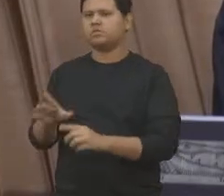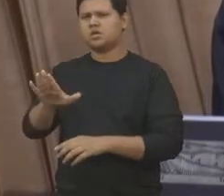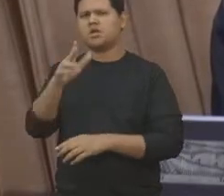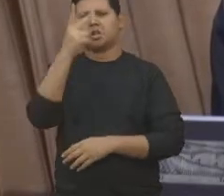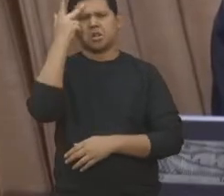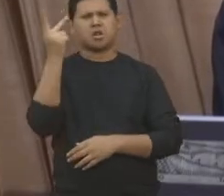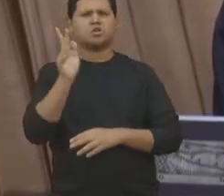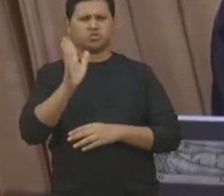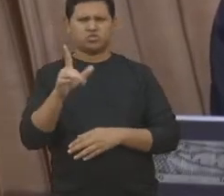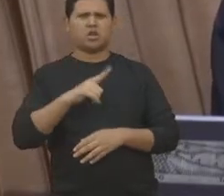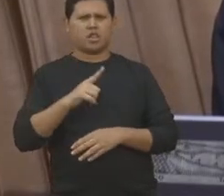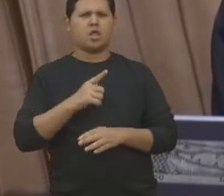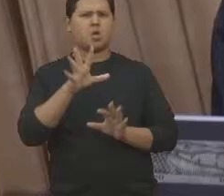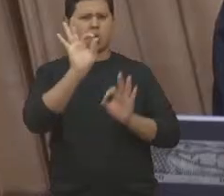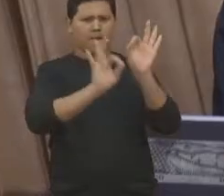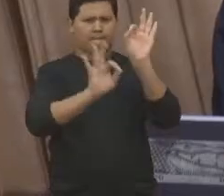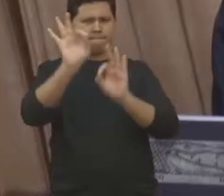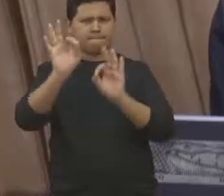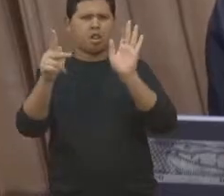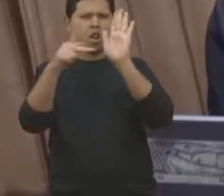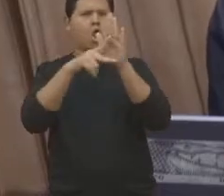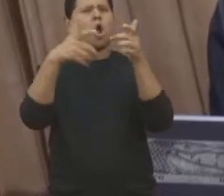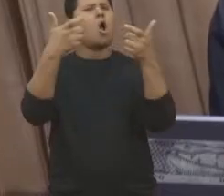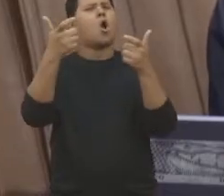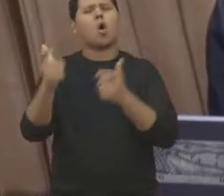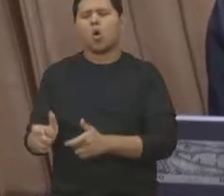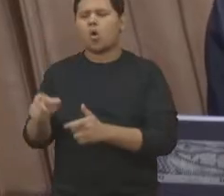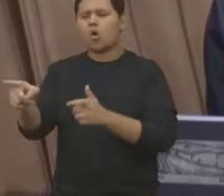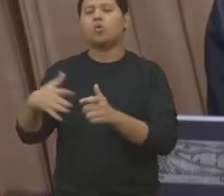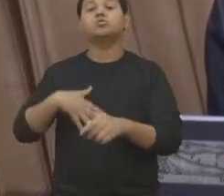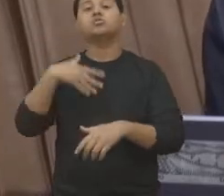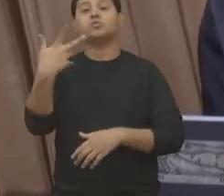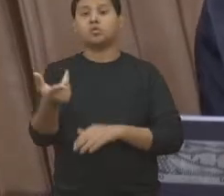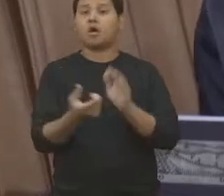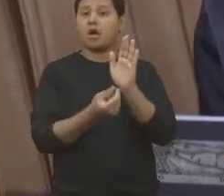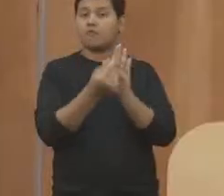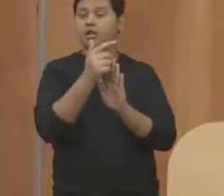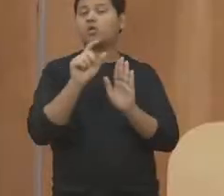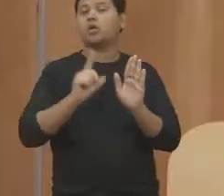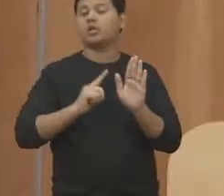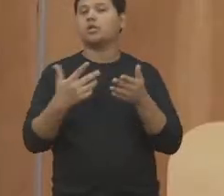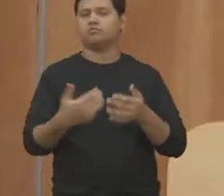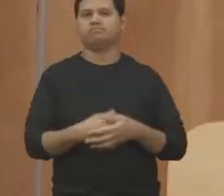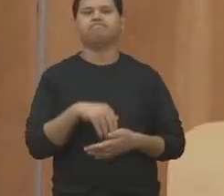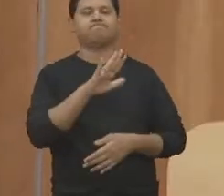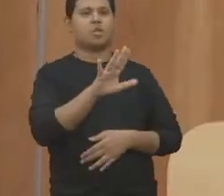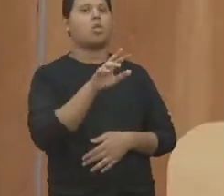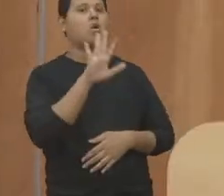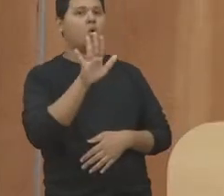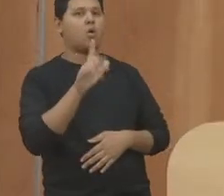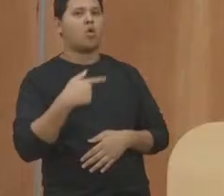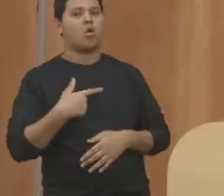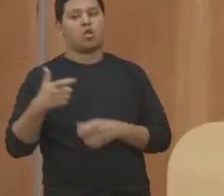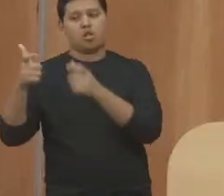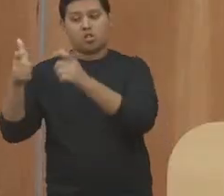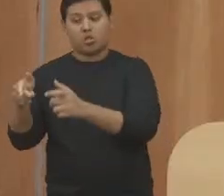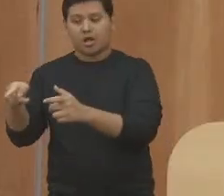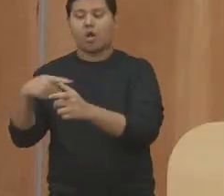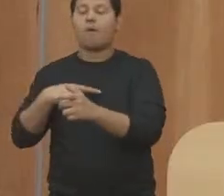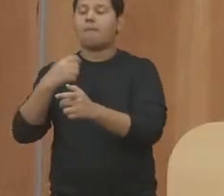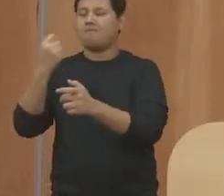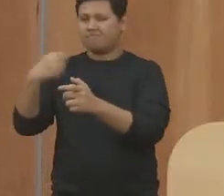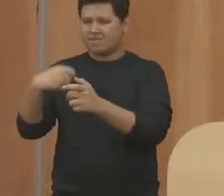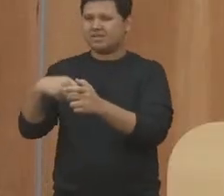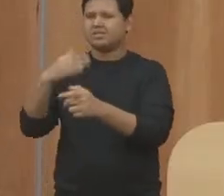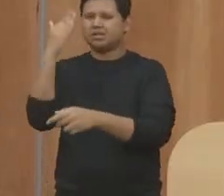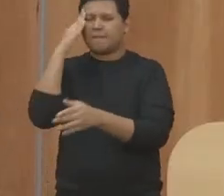gostaria de saber se vocês já têm um planejamento de onde vai ser instalado e qual o valor que está destinado. Olha, Gabriel, o local eu preciso checar